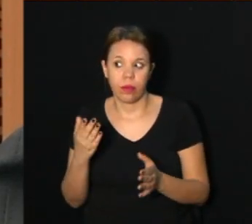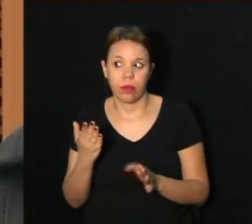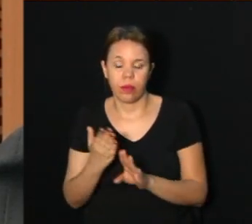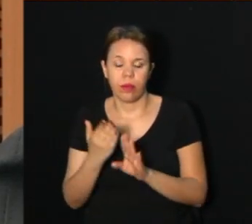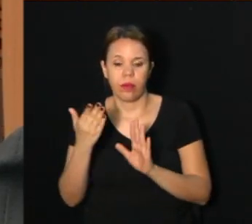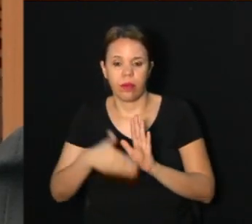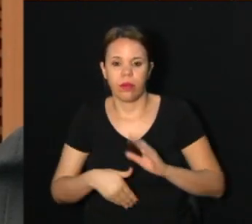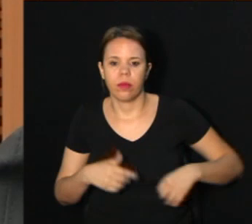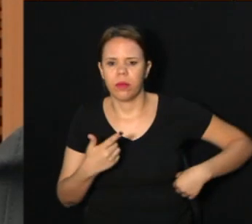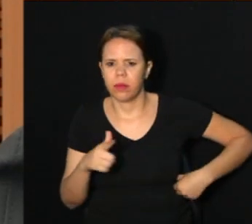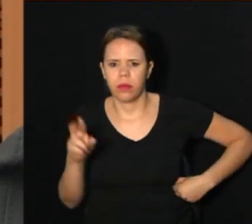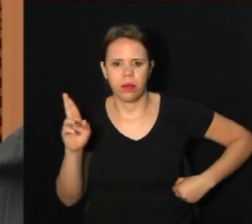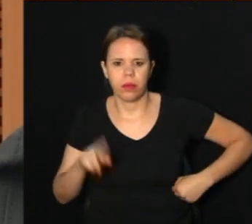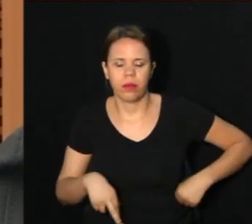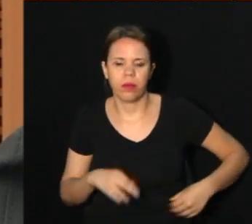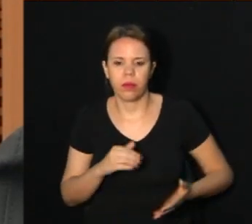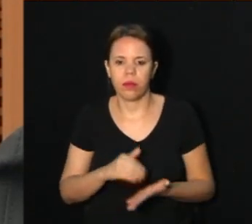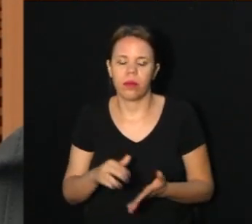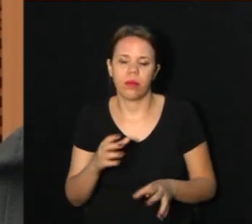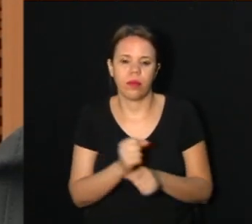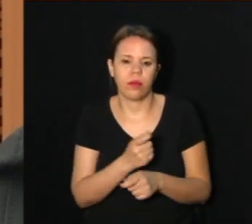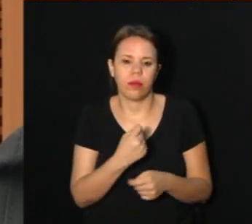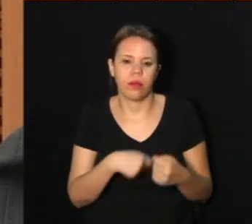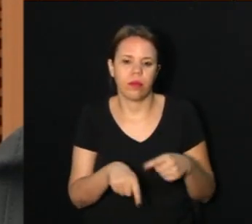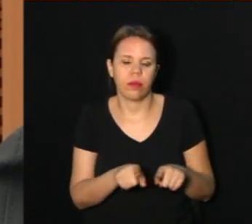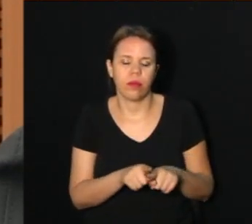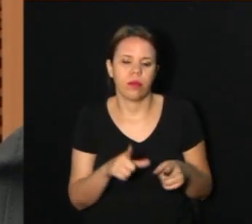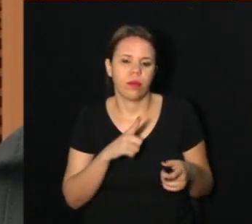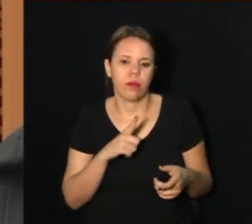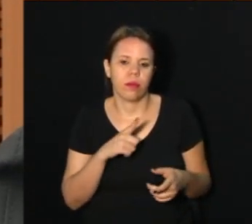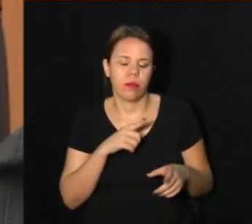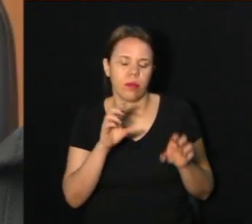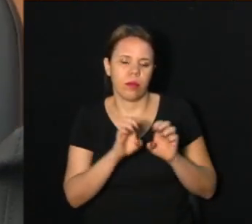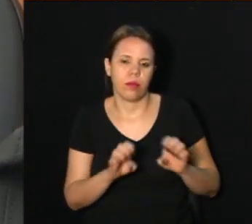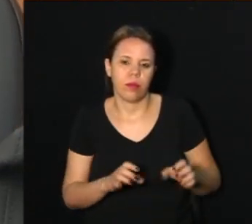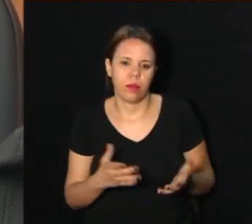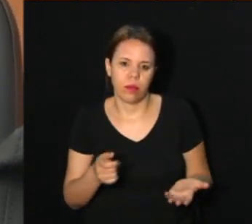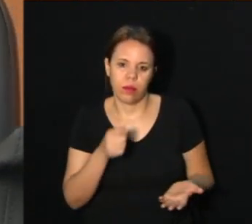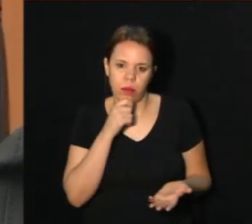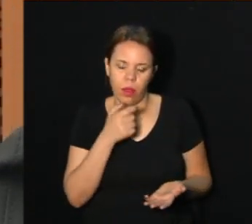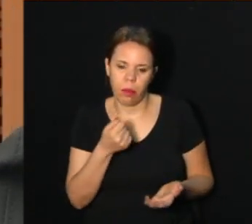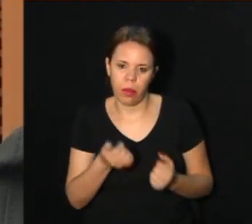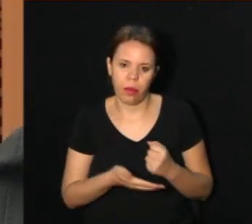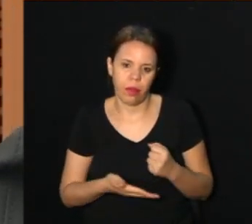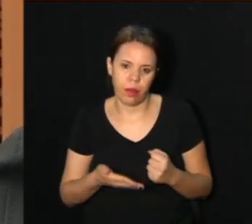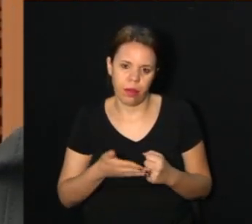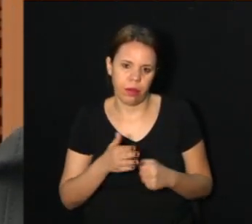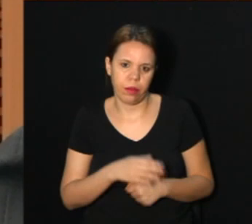que não há razão da Secretaria de Finanças ter uma estrutura, ainda que pequena, mas